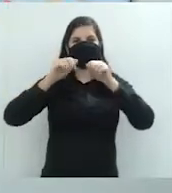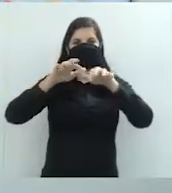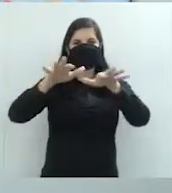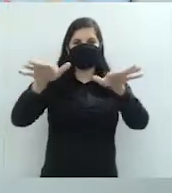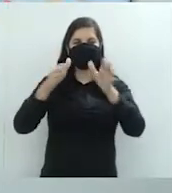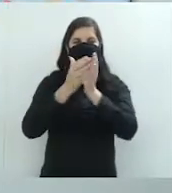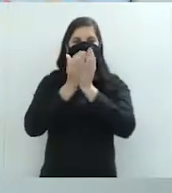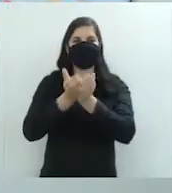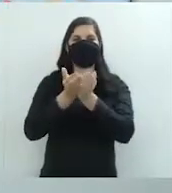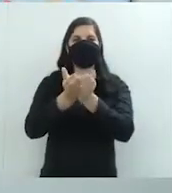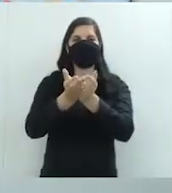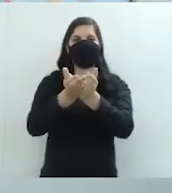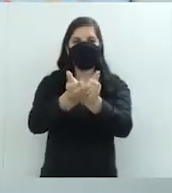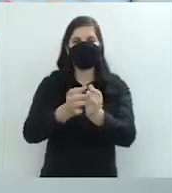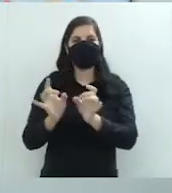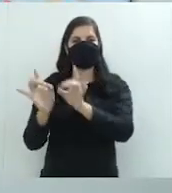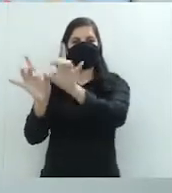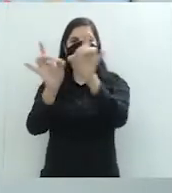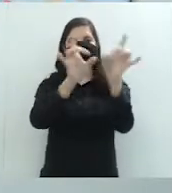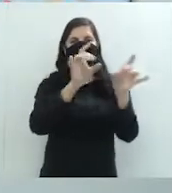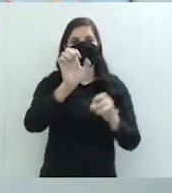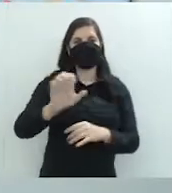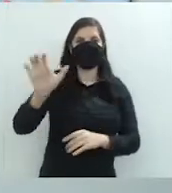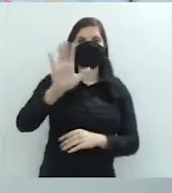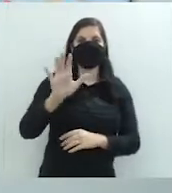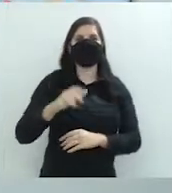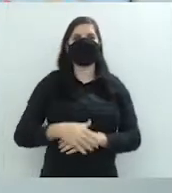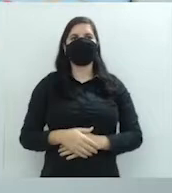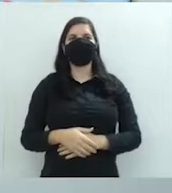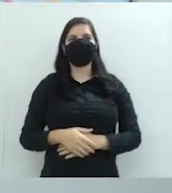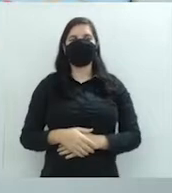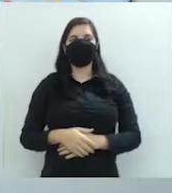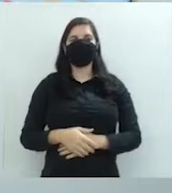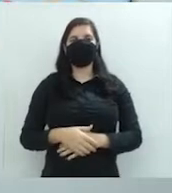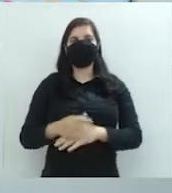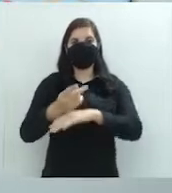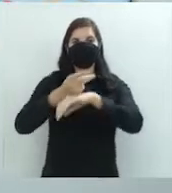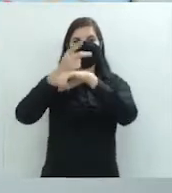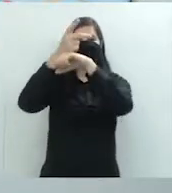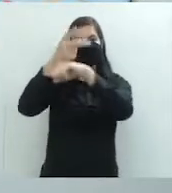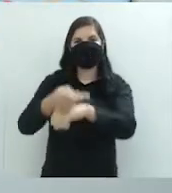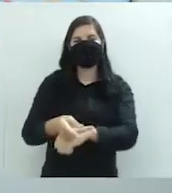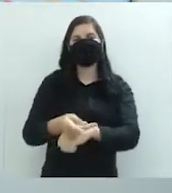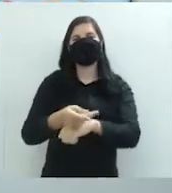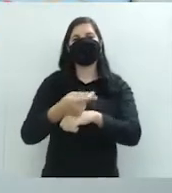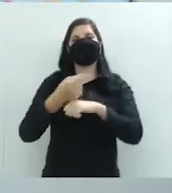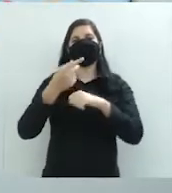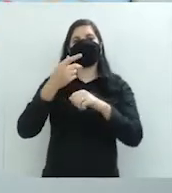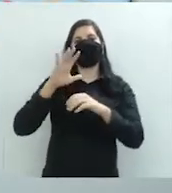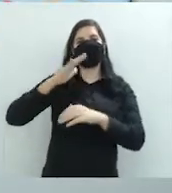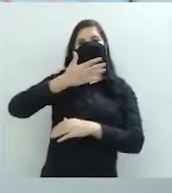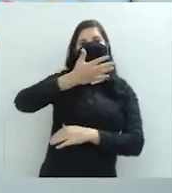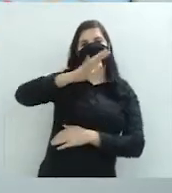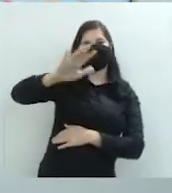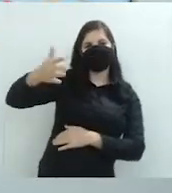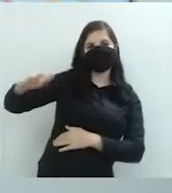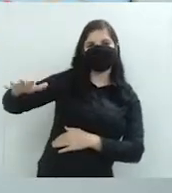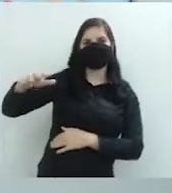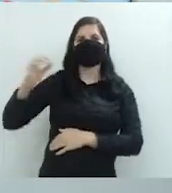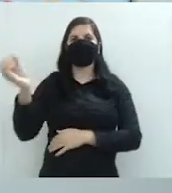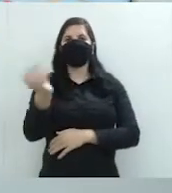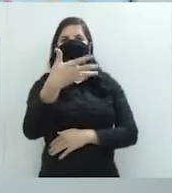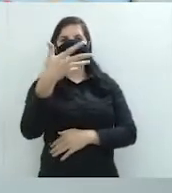expansão marítima e comercial europeia. Não é isso? A busca dos mares,